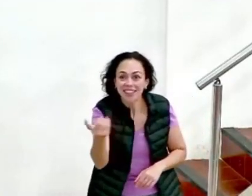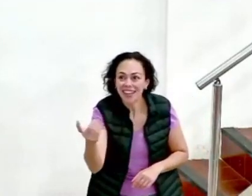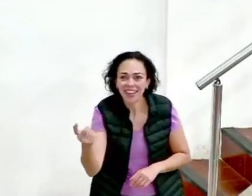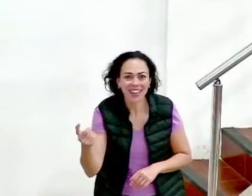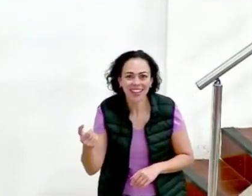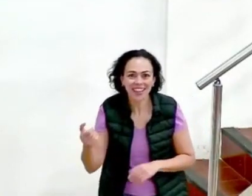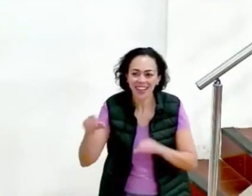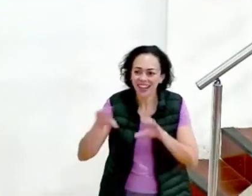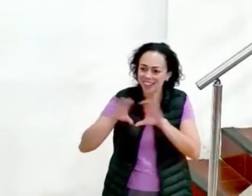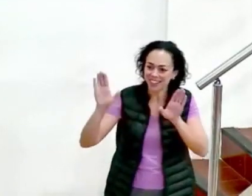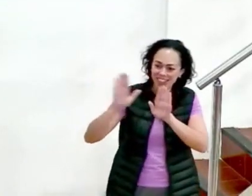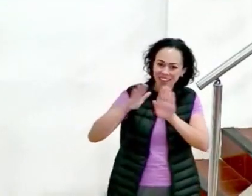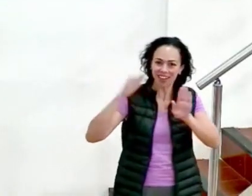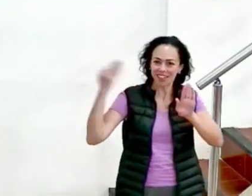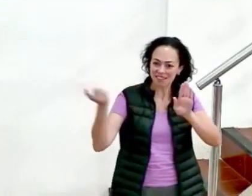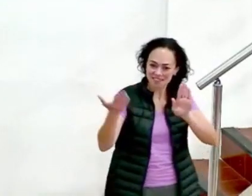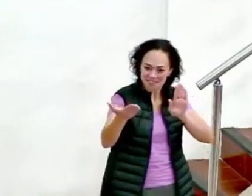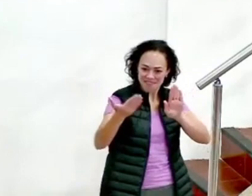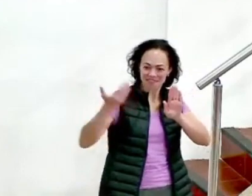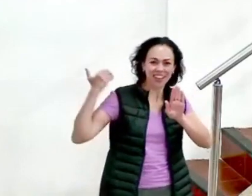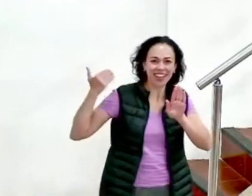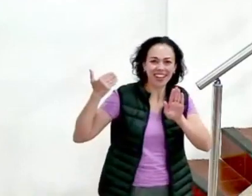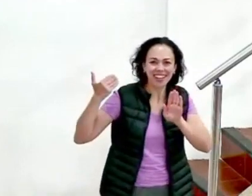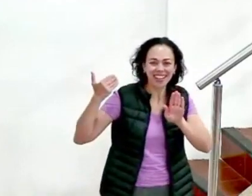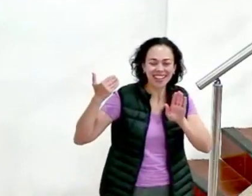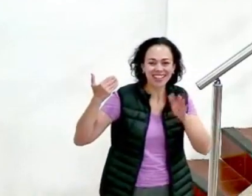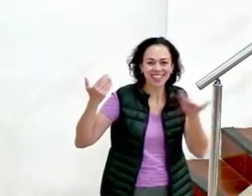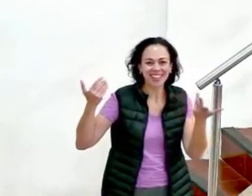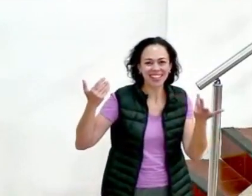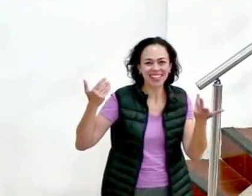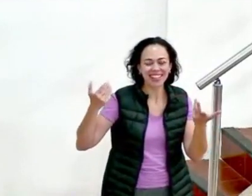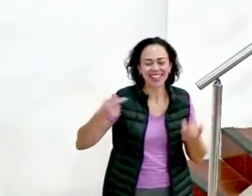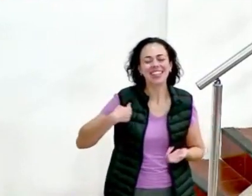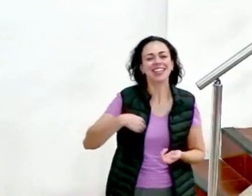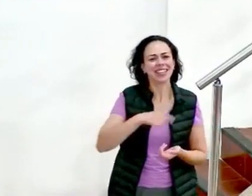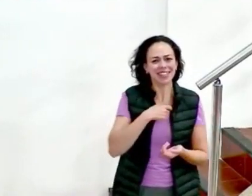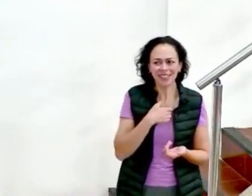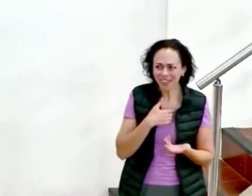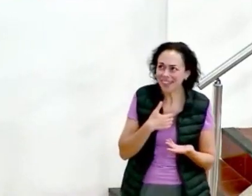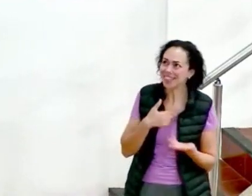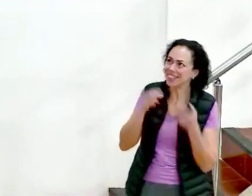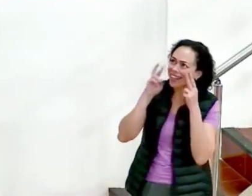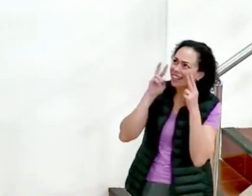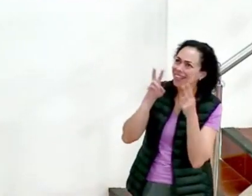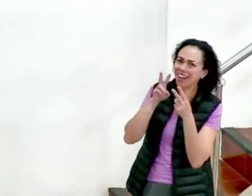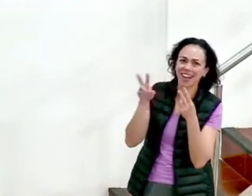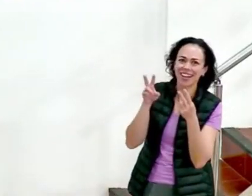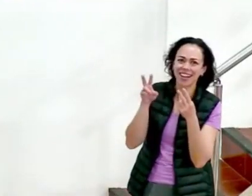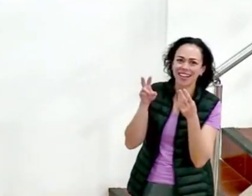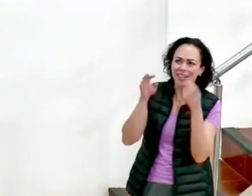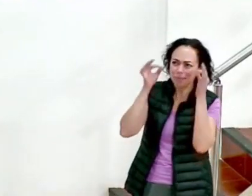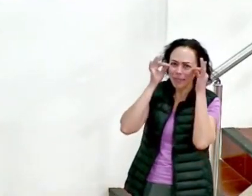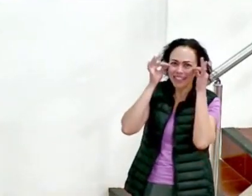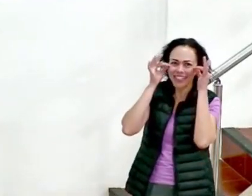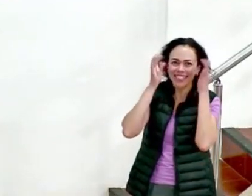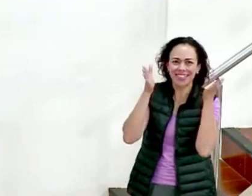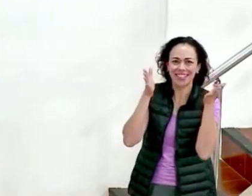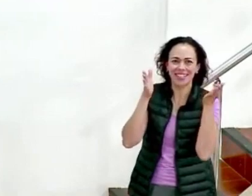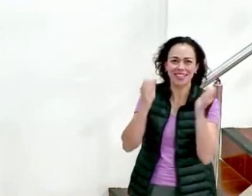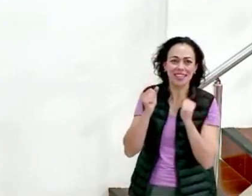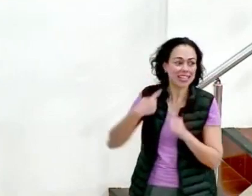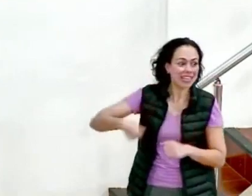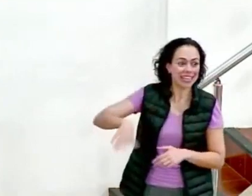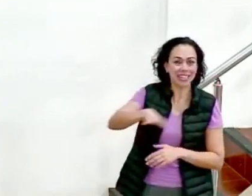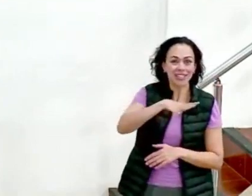do reino que vos está preparada. E nós ouvimos isso juntamente com uma grande multidão,